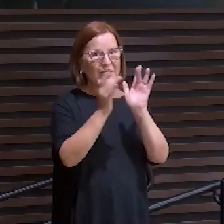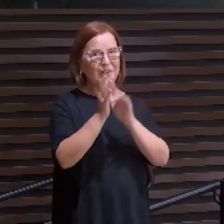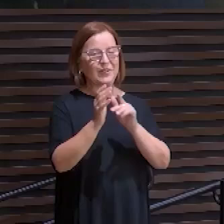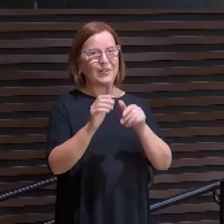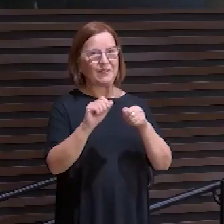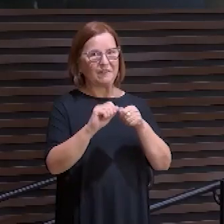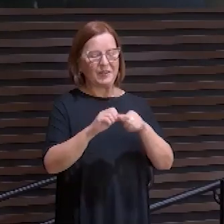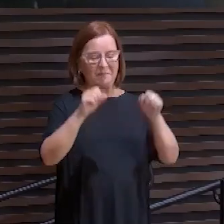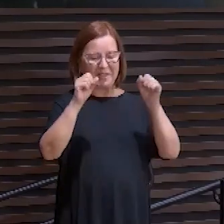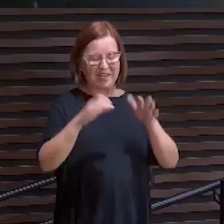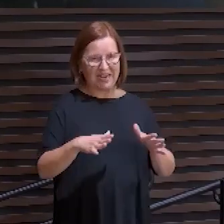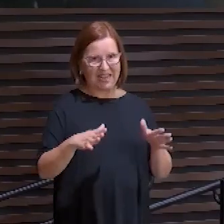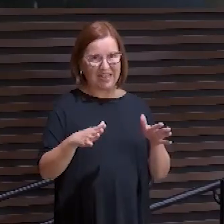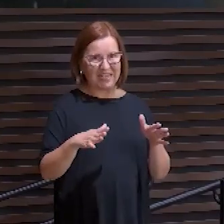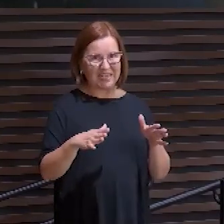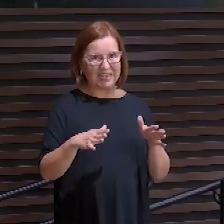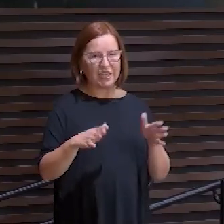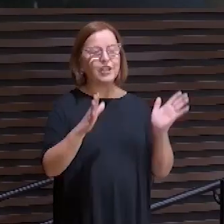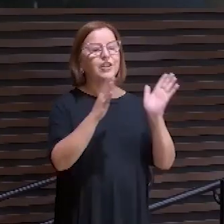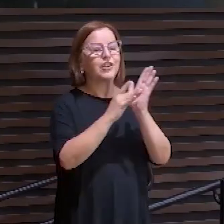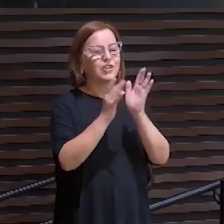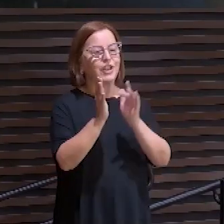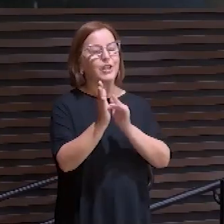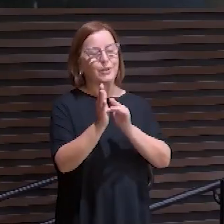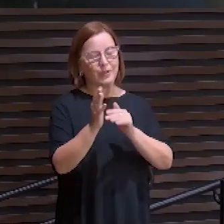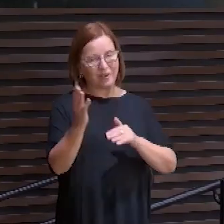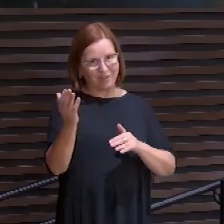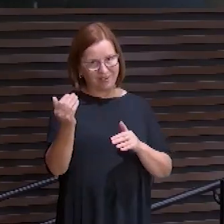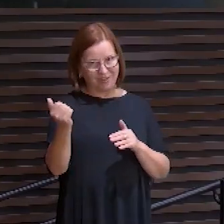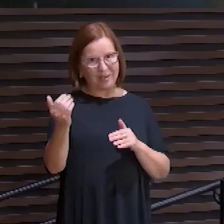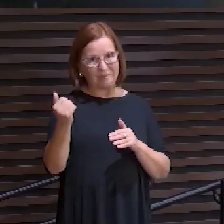diz que ele foi convidado para o casamento.